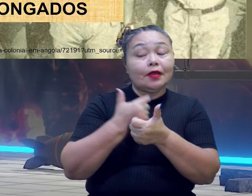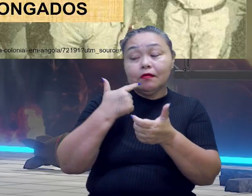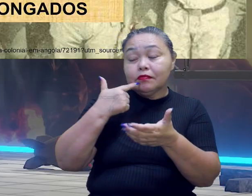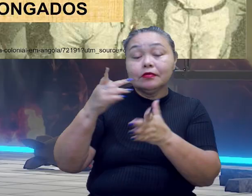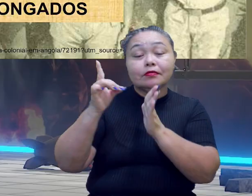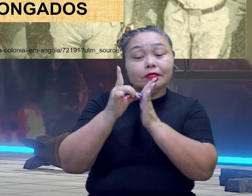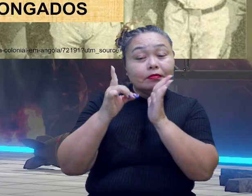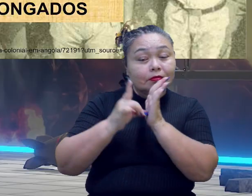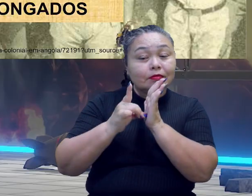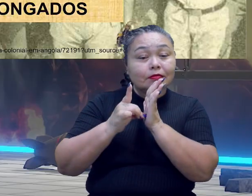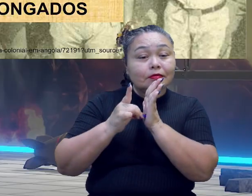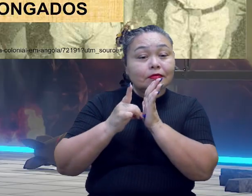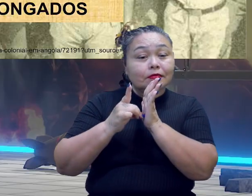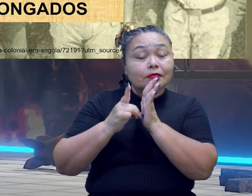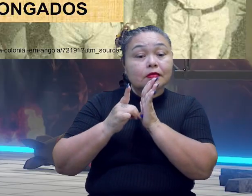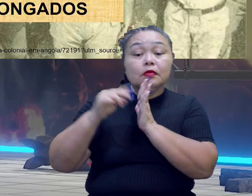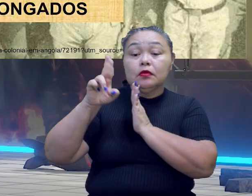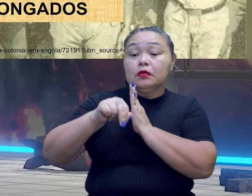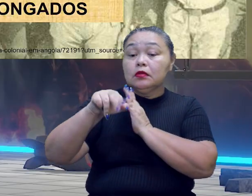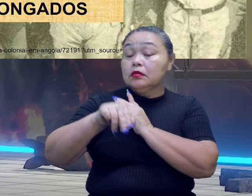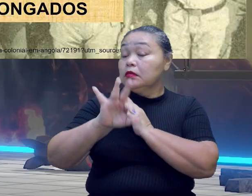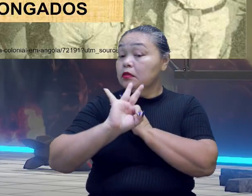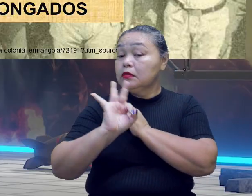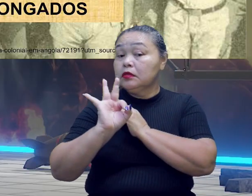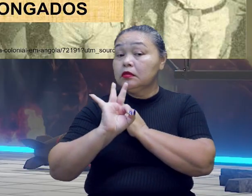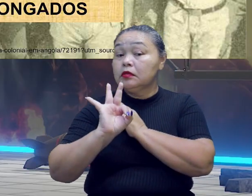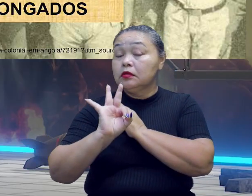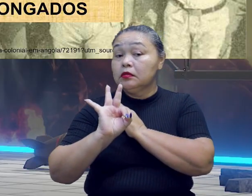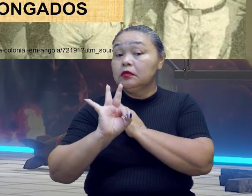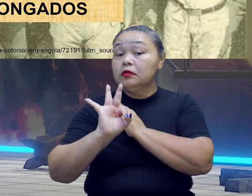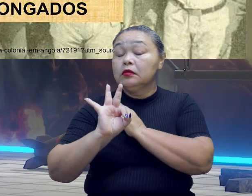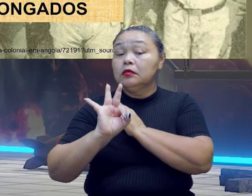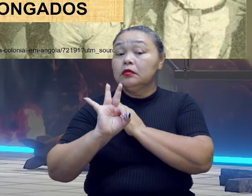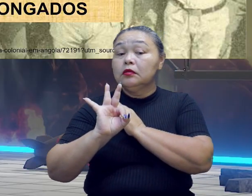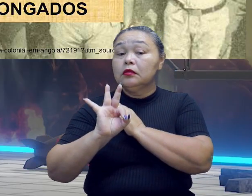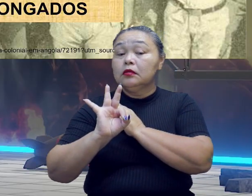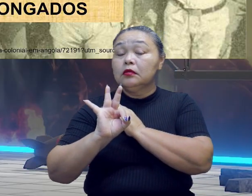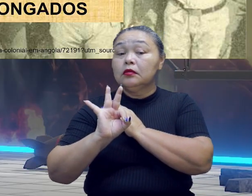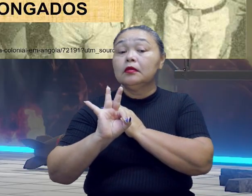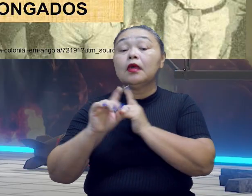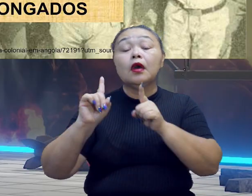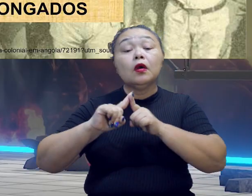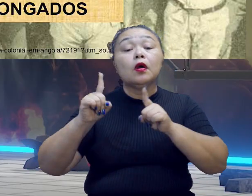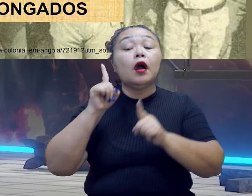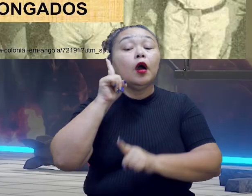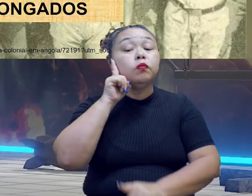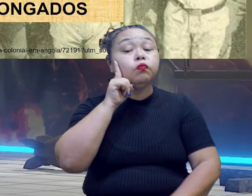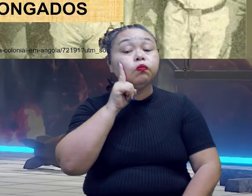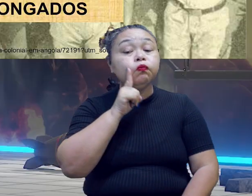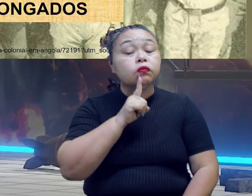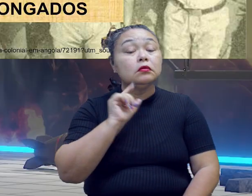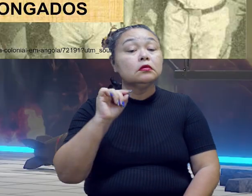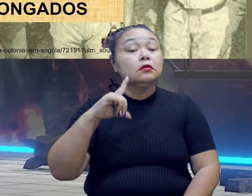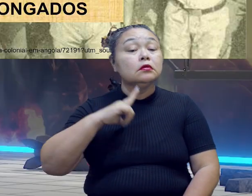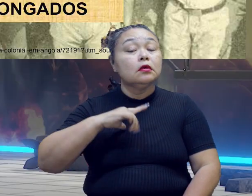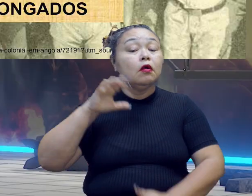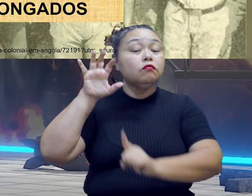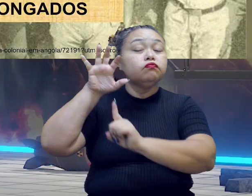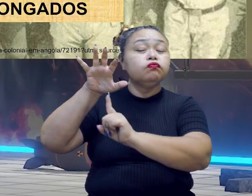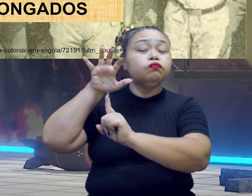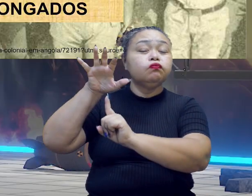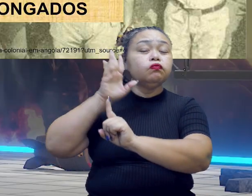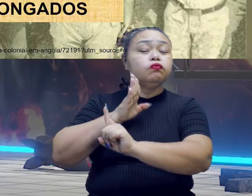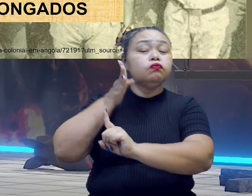últimas décadas nunca tinha existido isso, nunca mais tinha existido isso. Mas os Estados Unidos ele está tentando